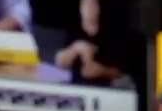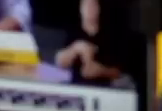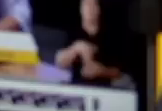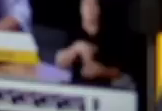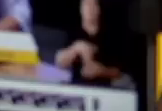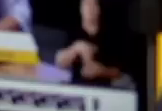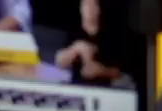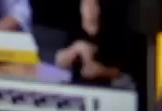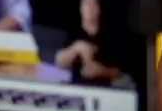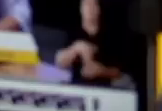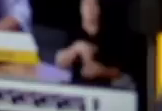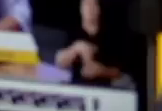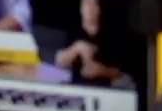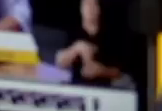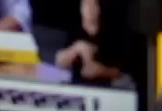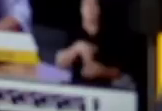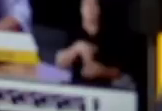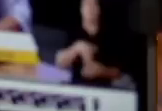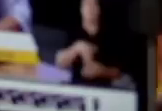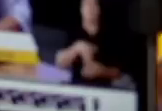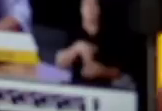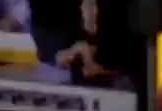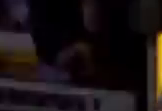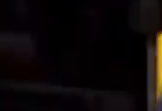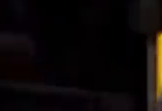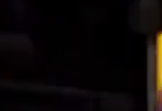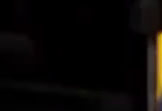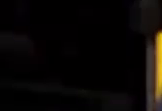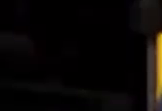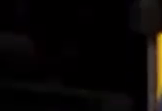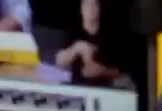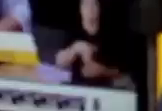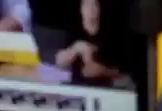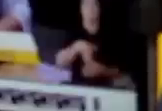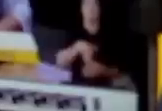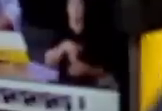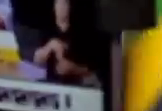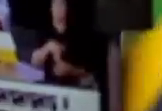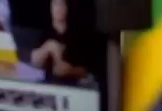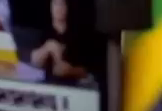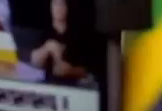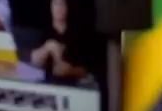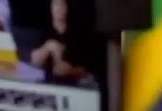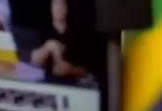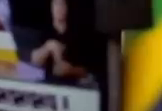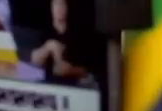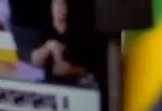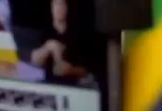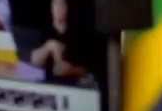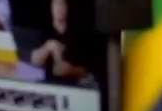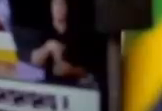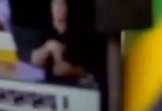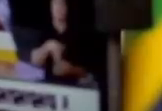candidato à presidência em 2018 então é esse era o plano Então você me diz para mim como que essa mulher é bolsonarista